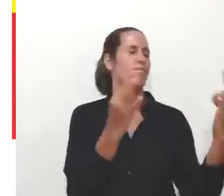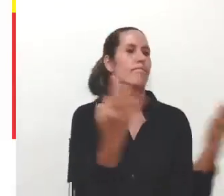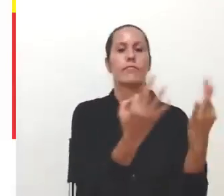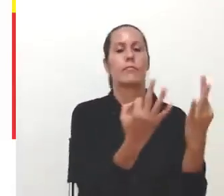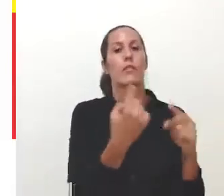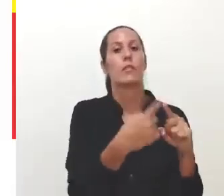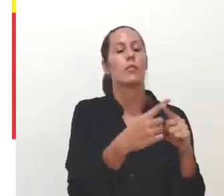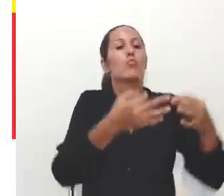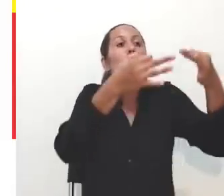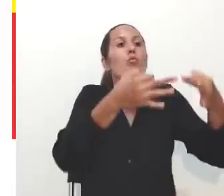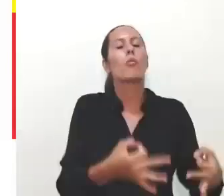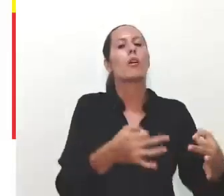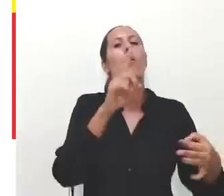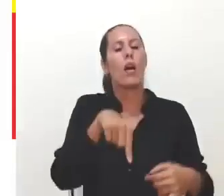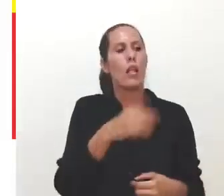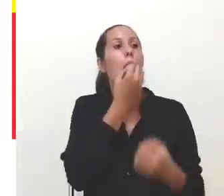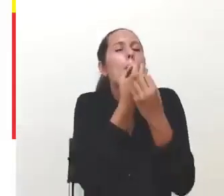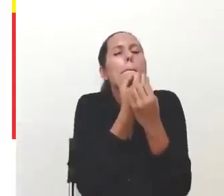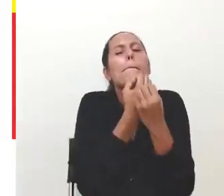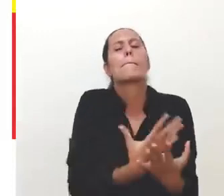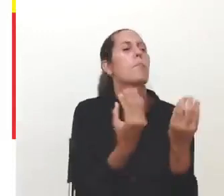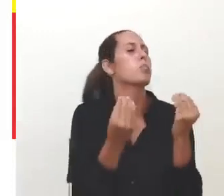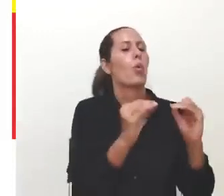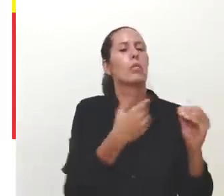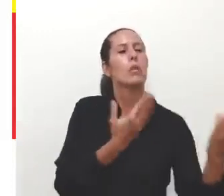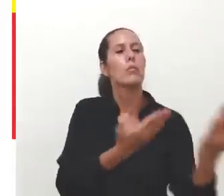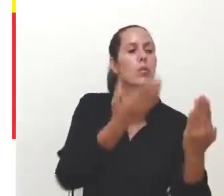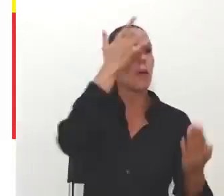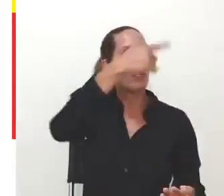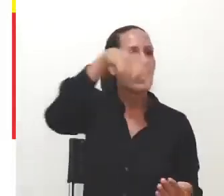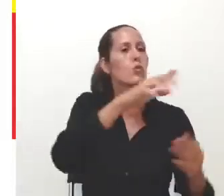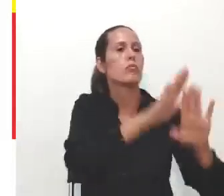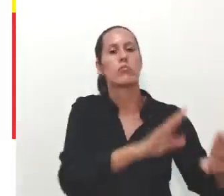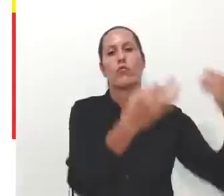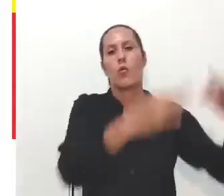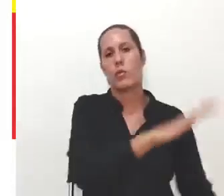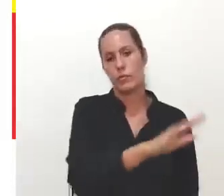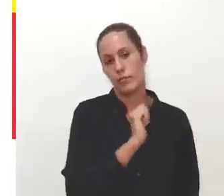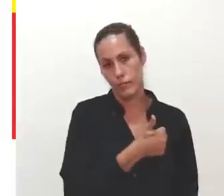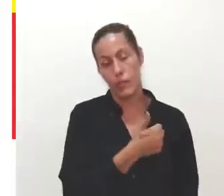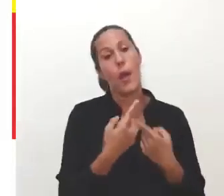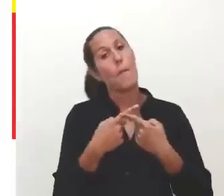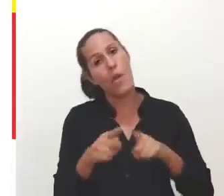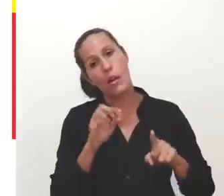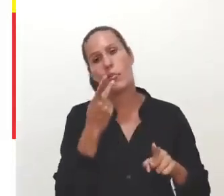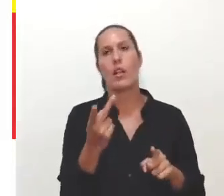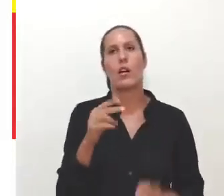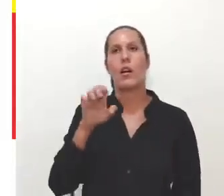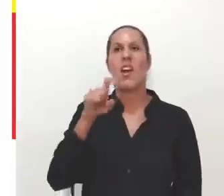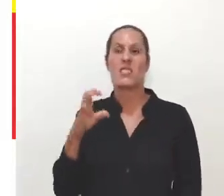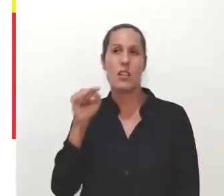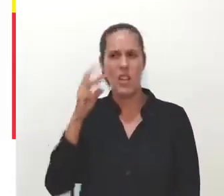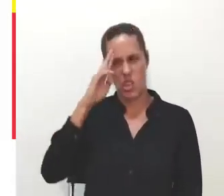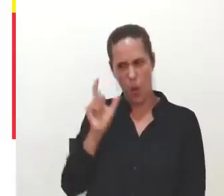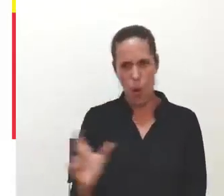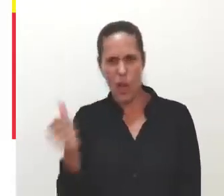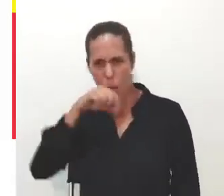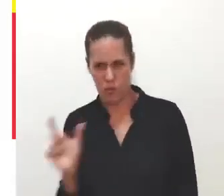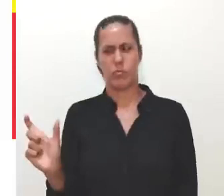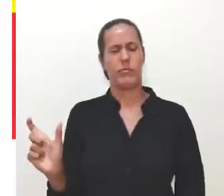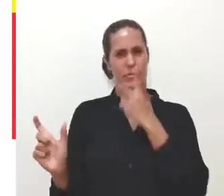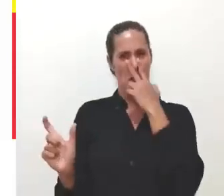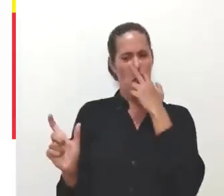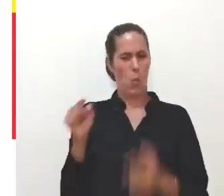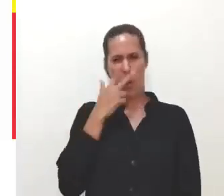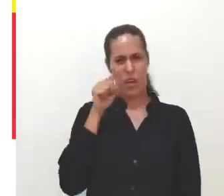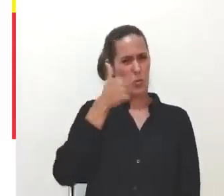Se você fosse falar para o presidente, excelentíssimo senhor, estaria muito bem adequado. A formalidade ela é bem-vinda